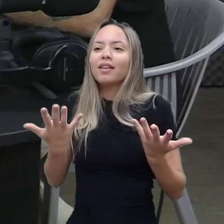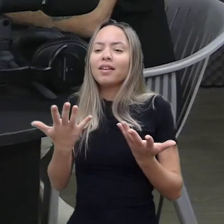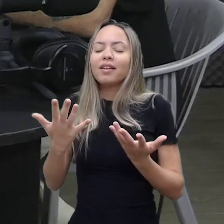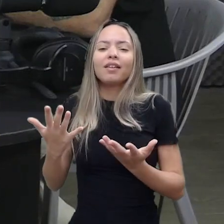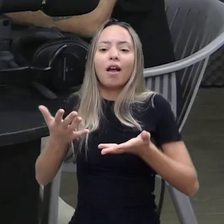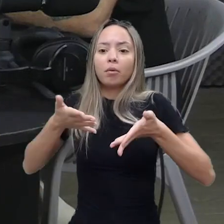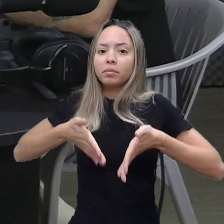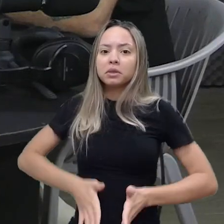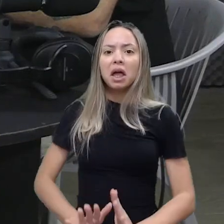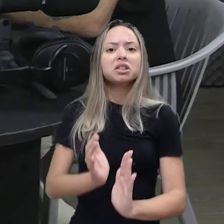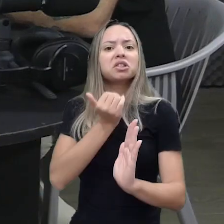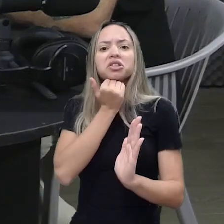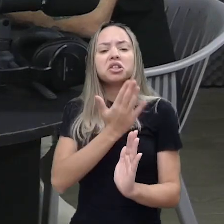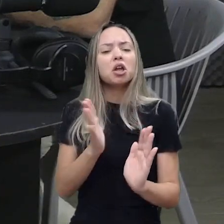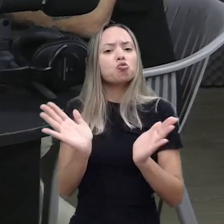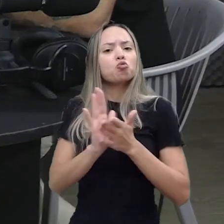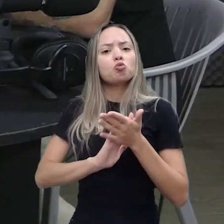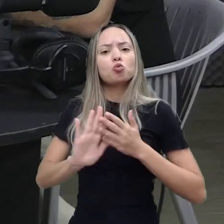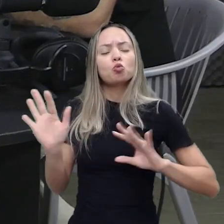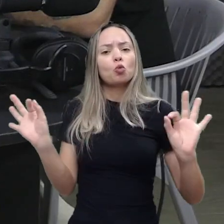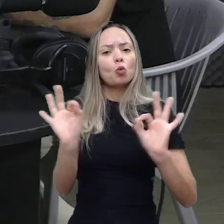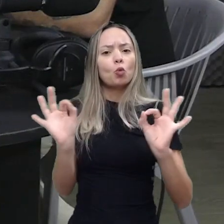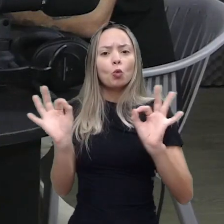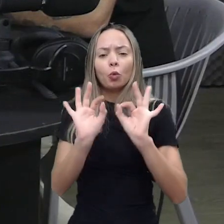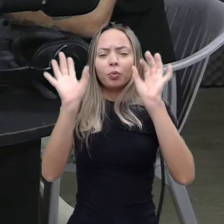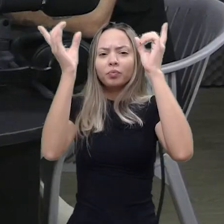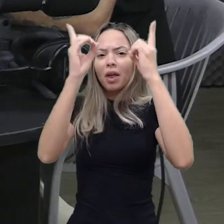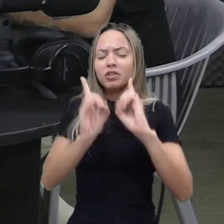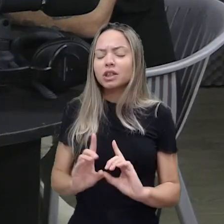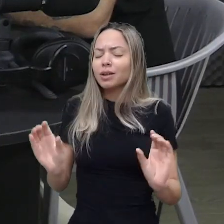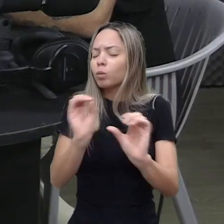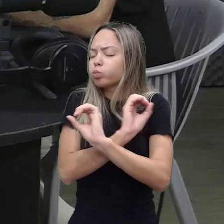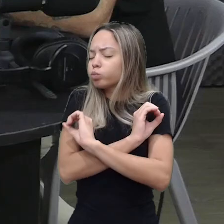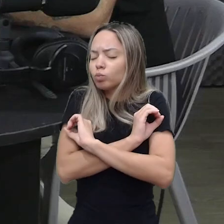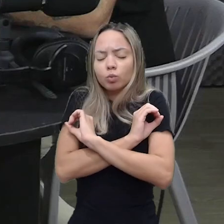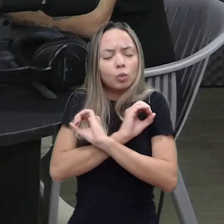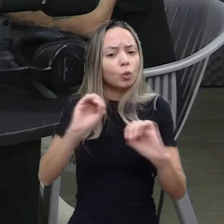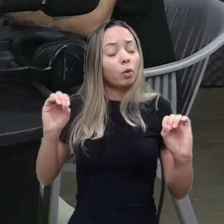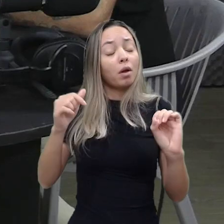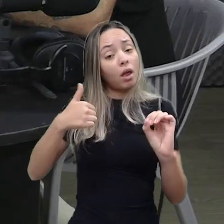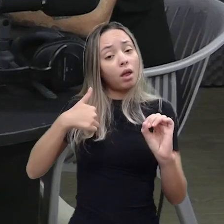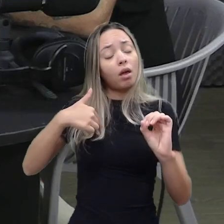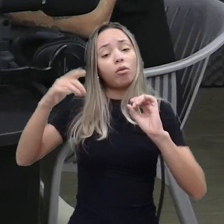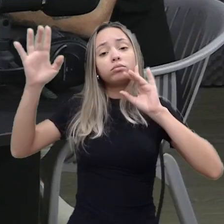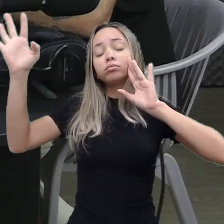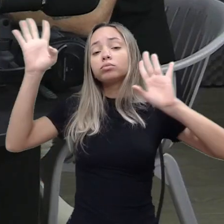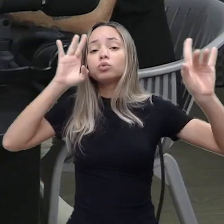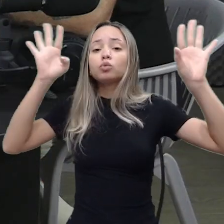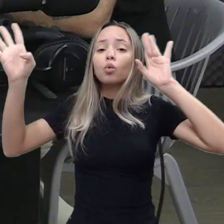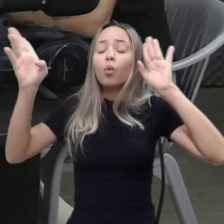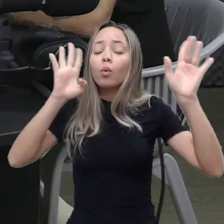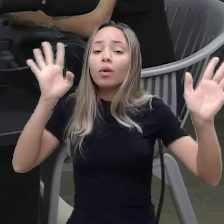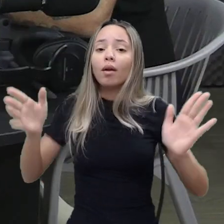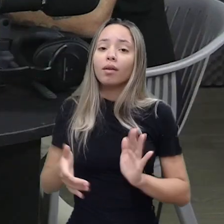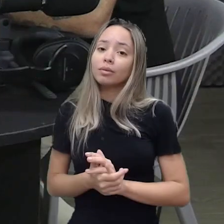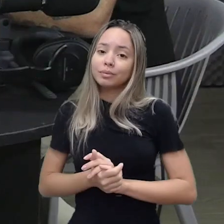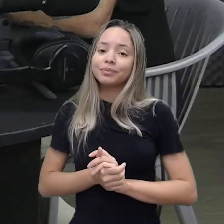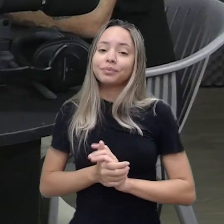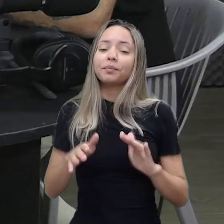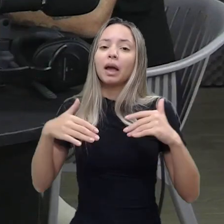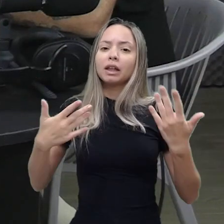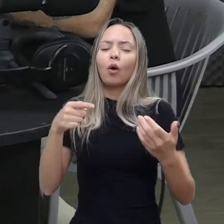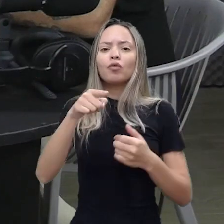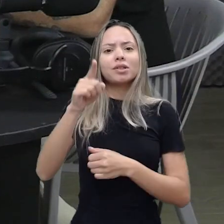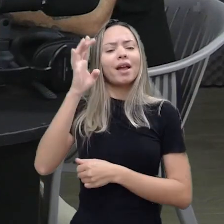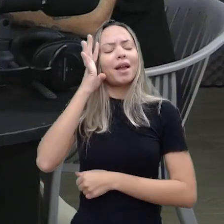nenhuma síndrome, que viria sem nenhum diagnóstico, né, de deficiência. E aí você já